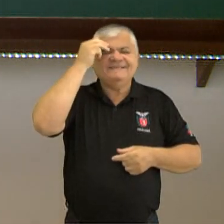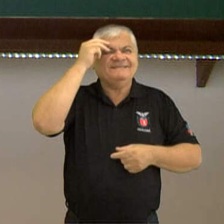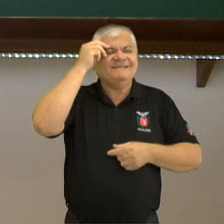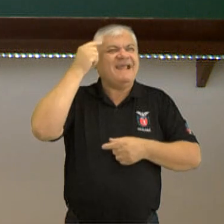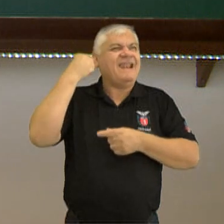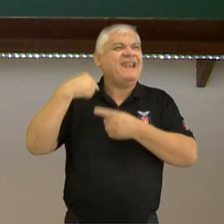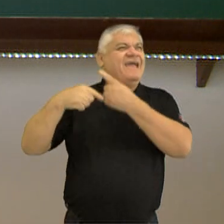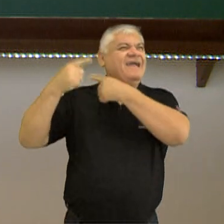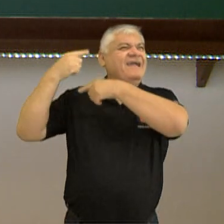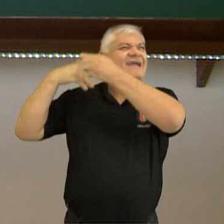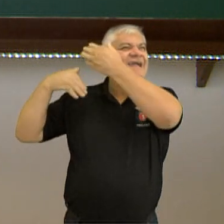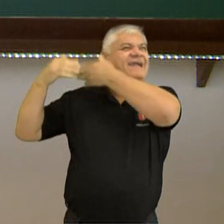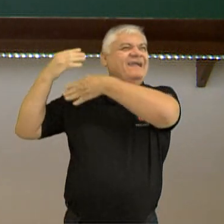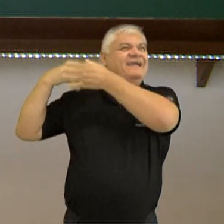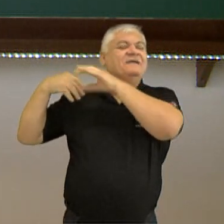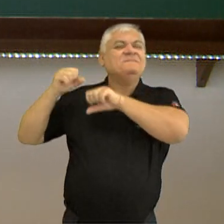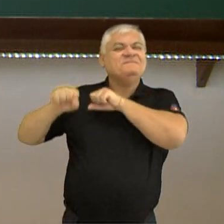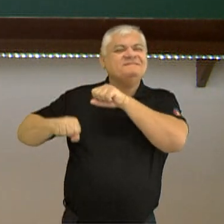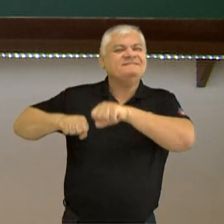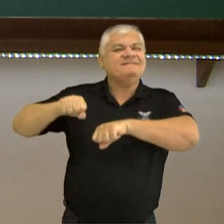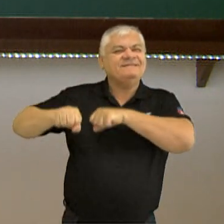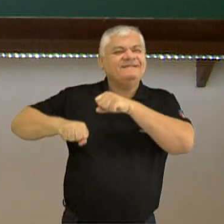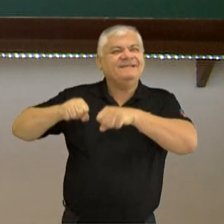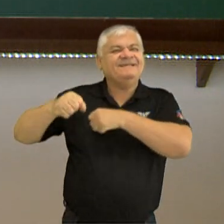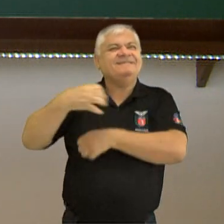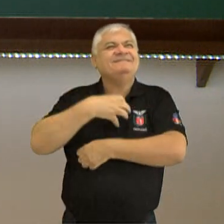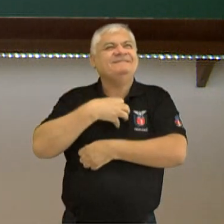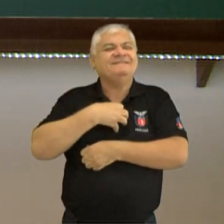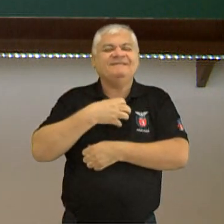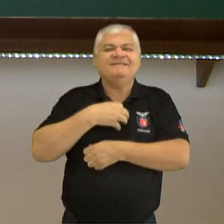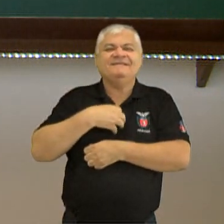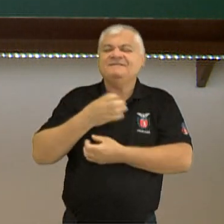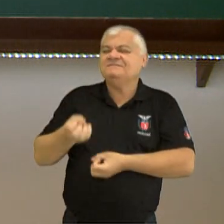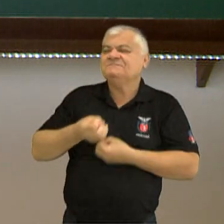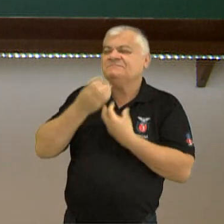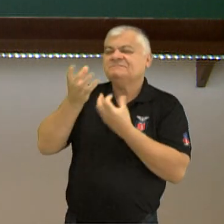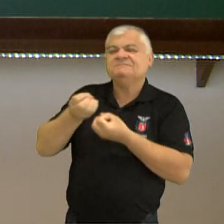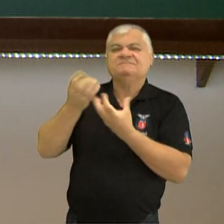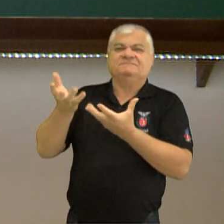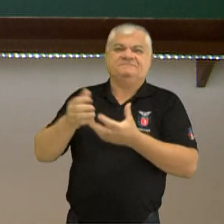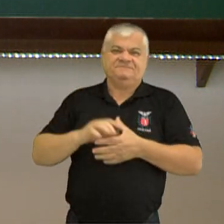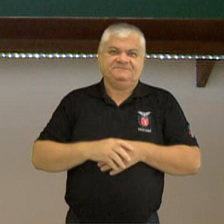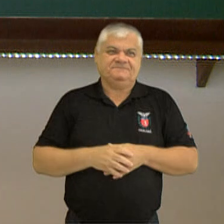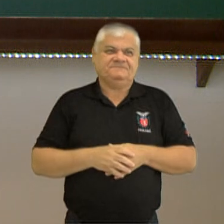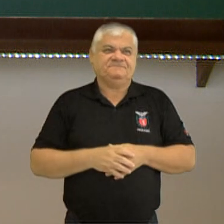buscando uma memória para daí relatar para mim o que você fez.